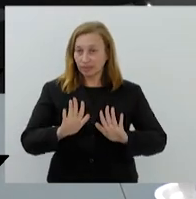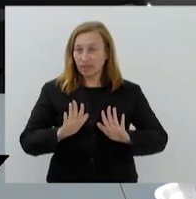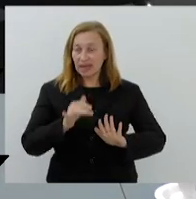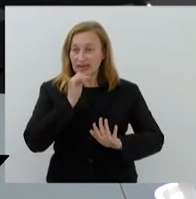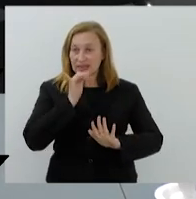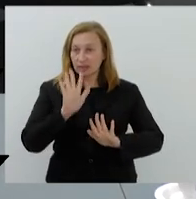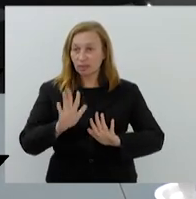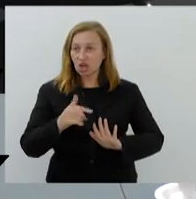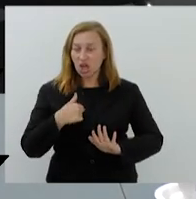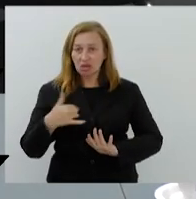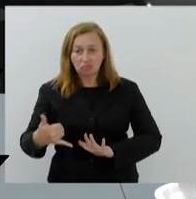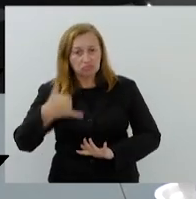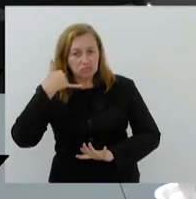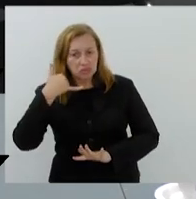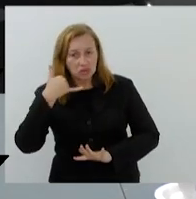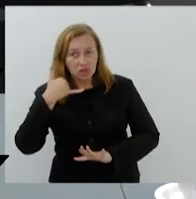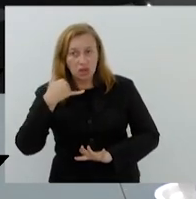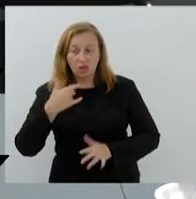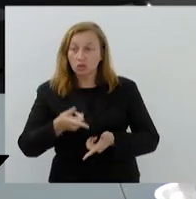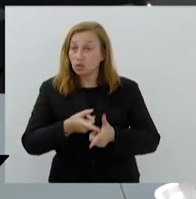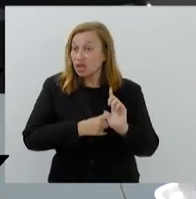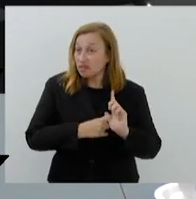atendo telefone, estou devendo na praça.